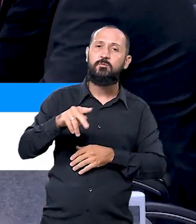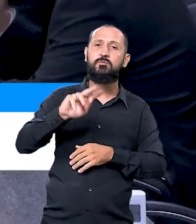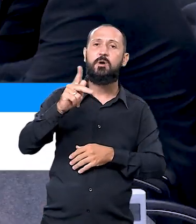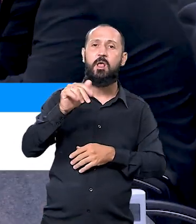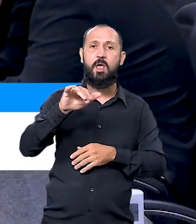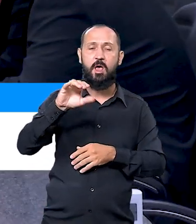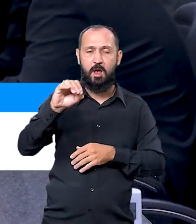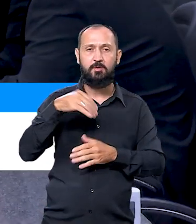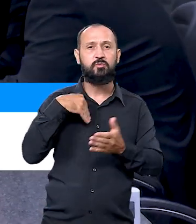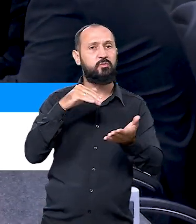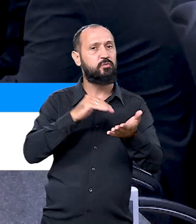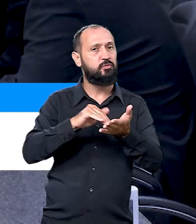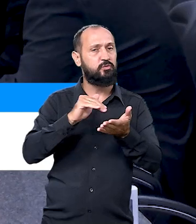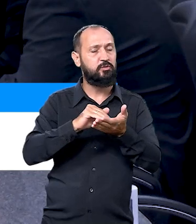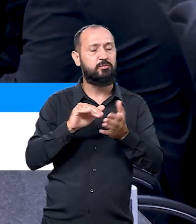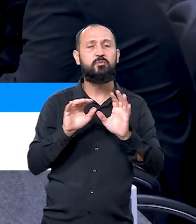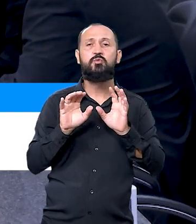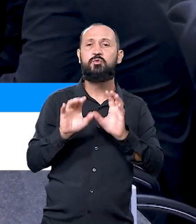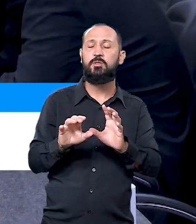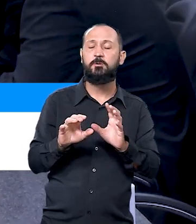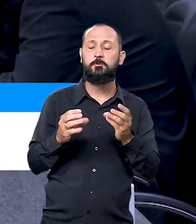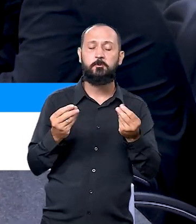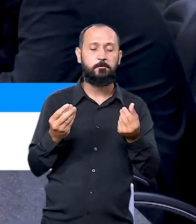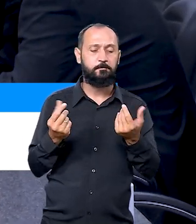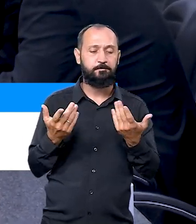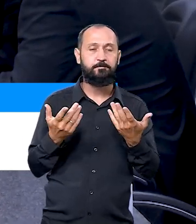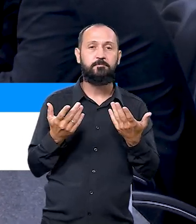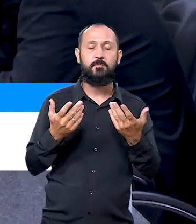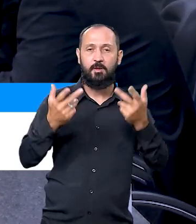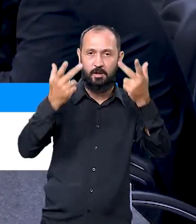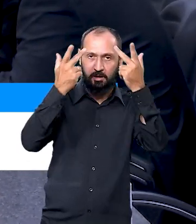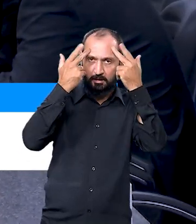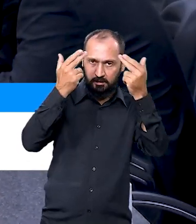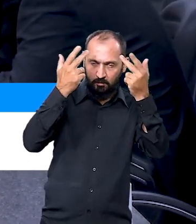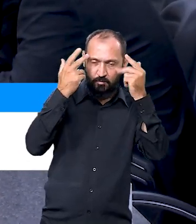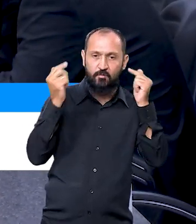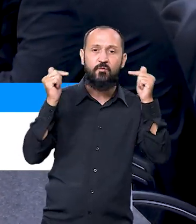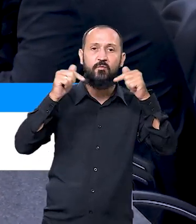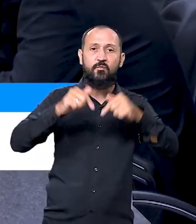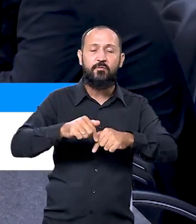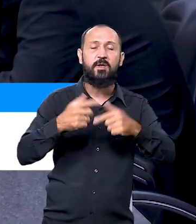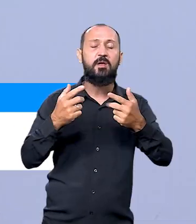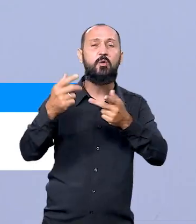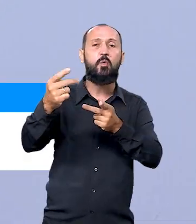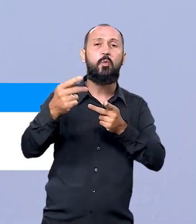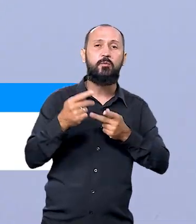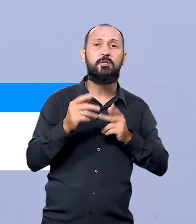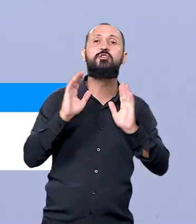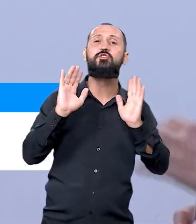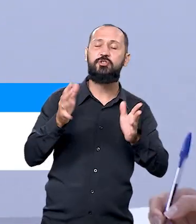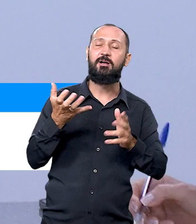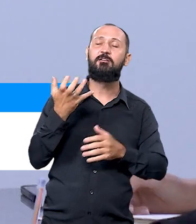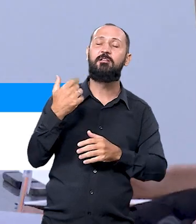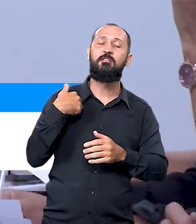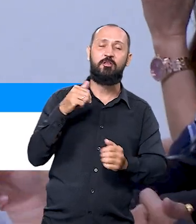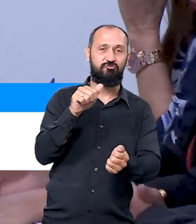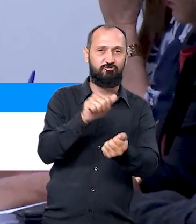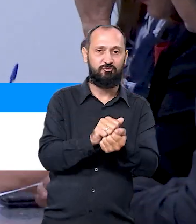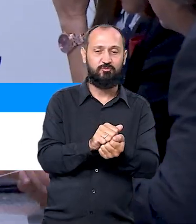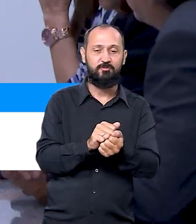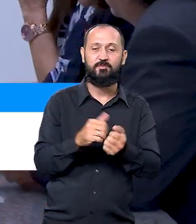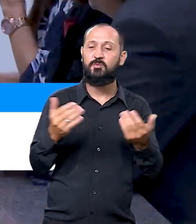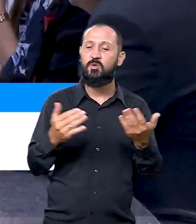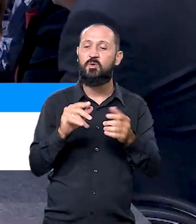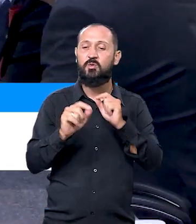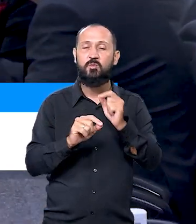o professor Hélio secretário ele de forma bastante eh tranquila veio aqui ao nosso convite ele já queria estar